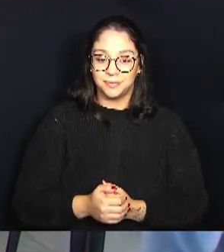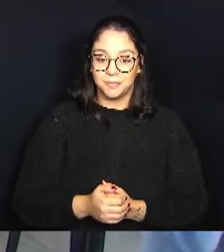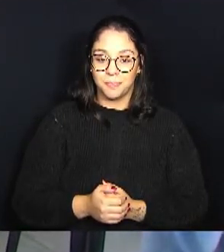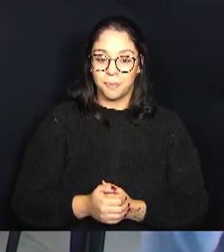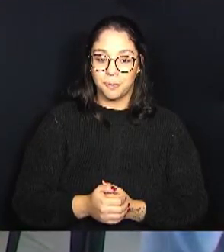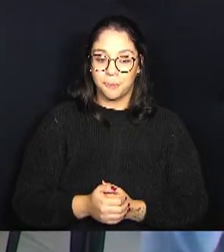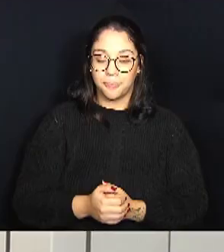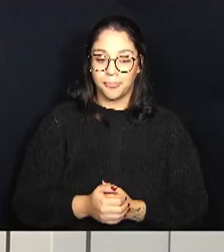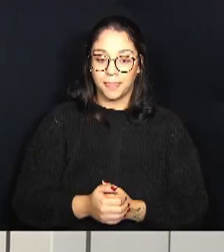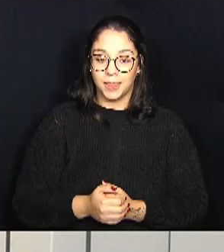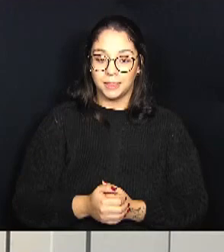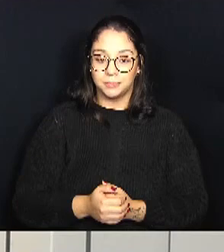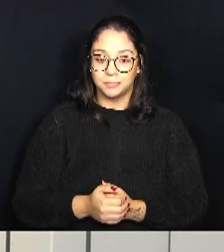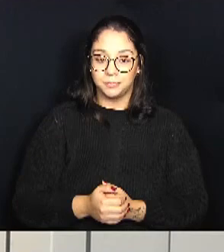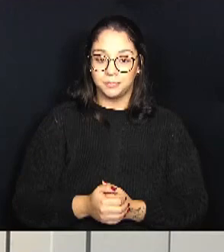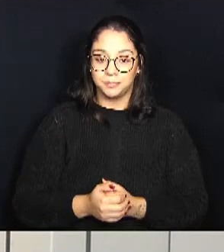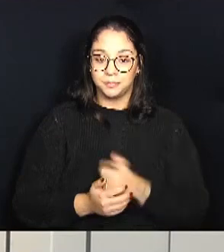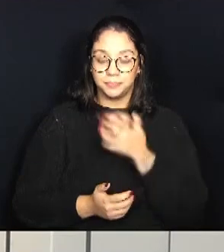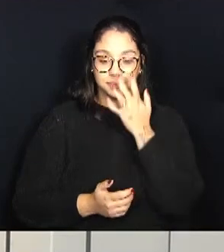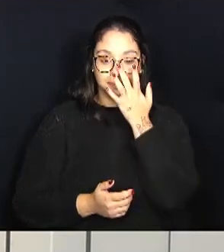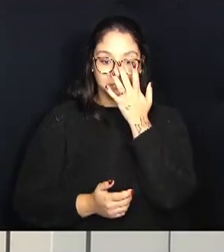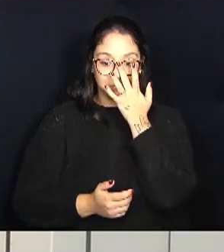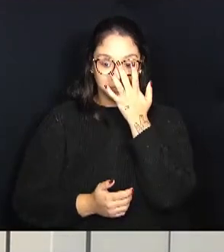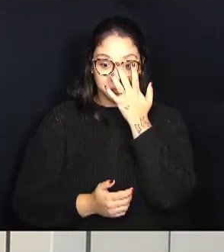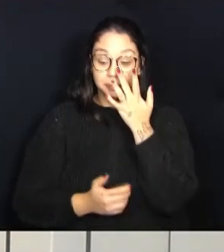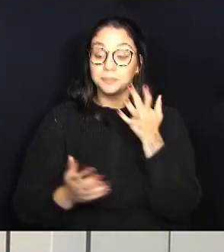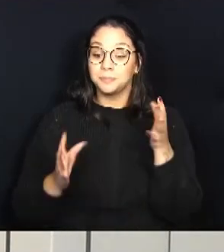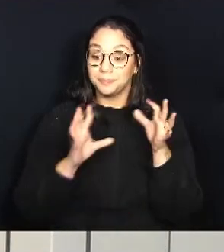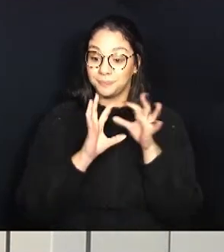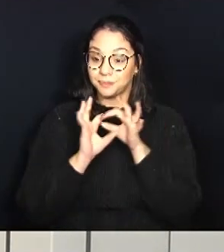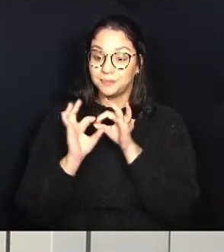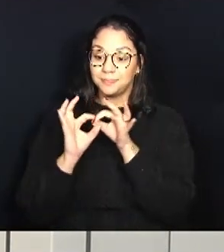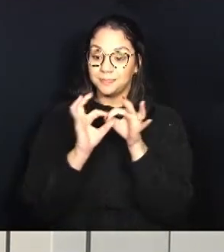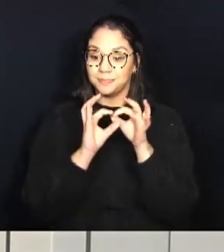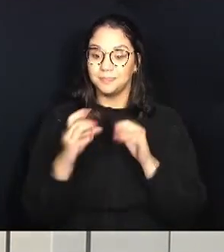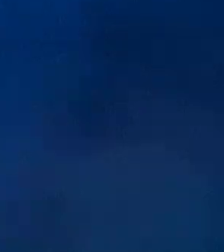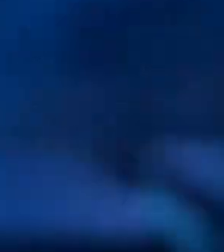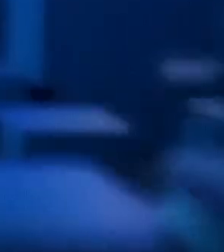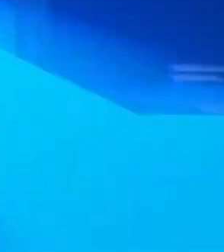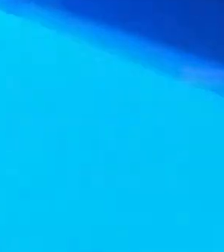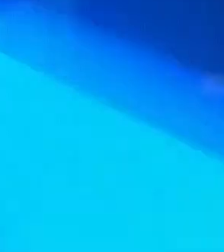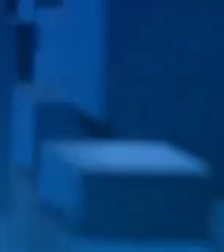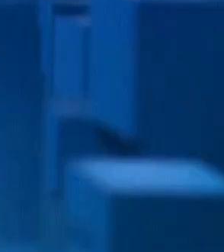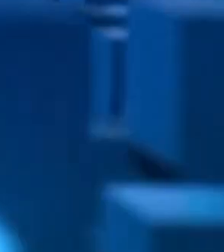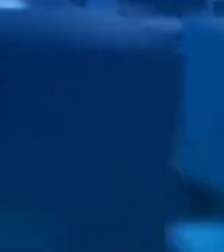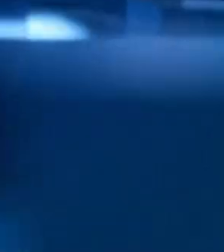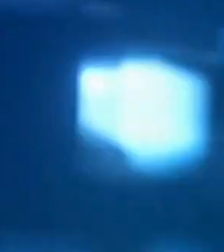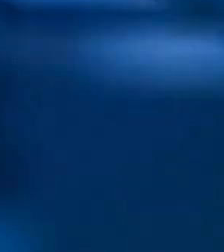A integração é importantíssima.